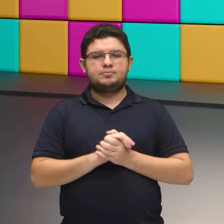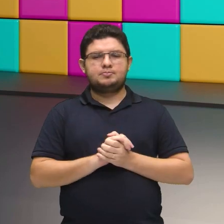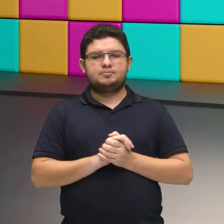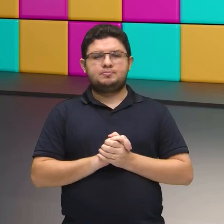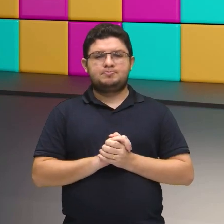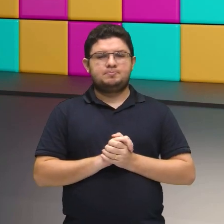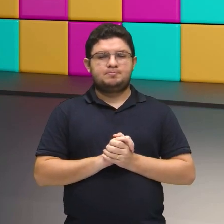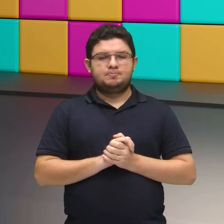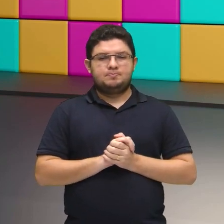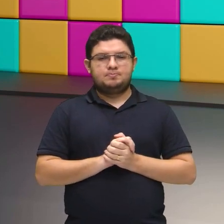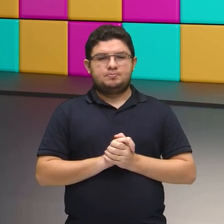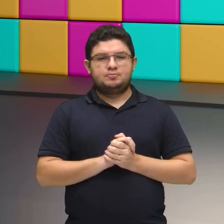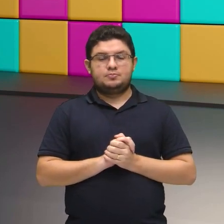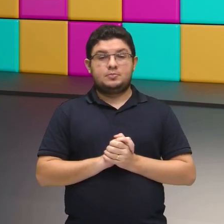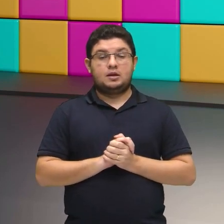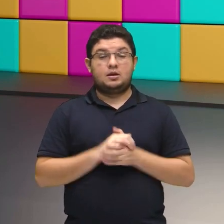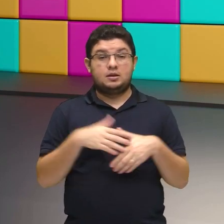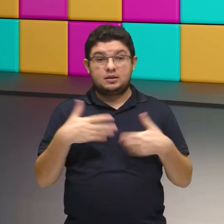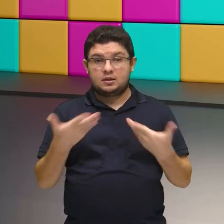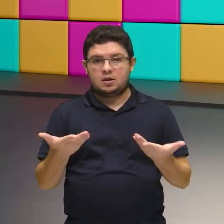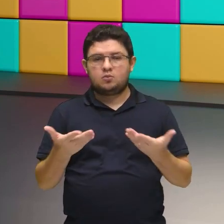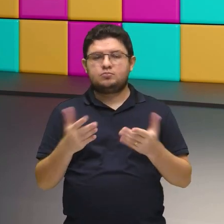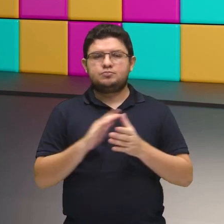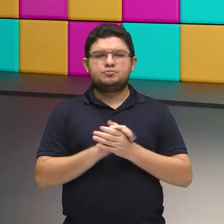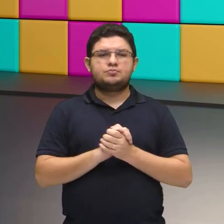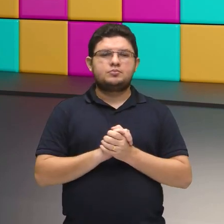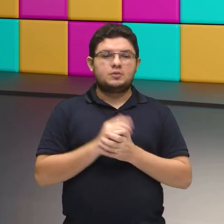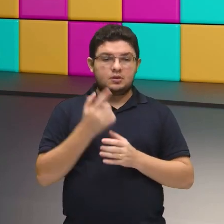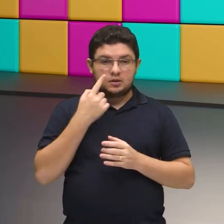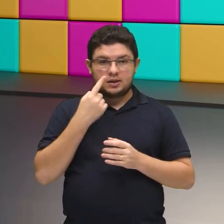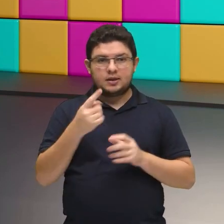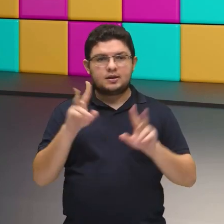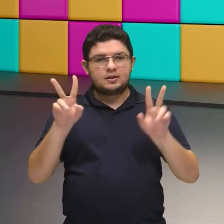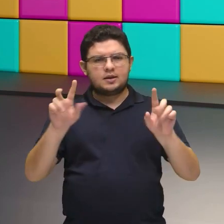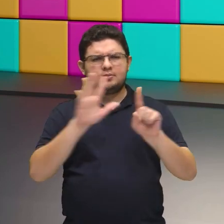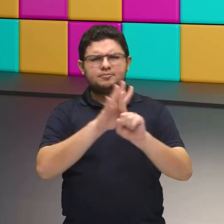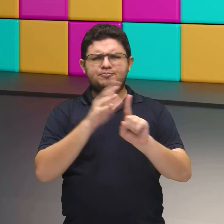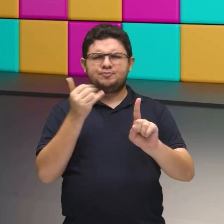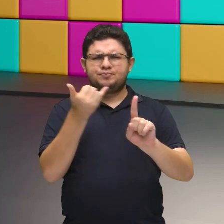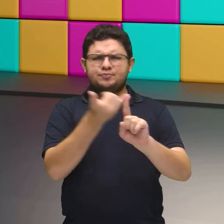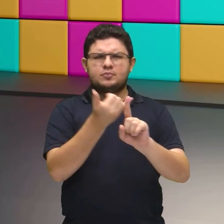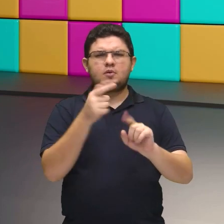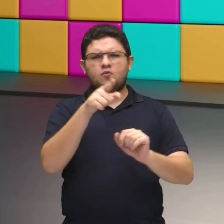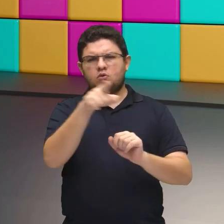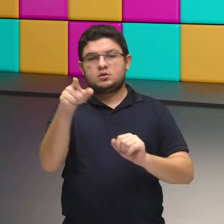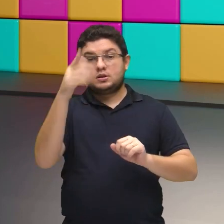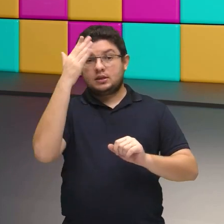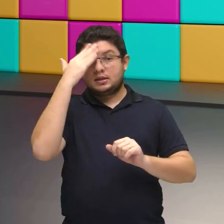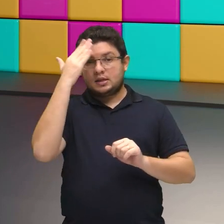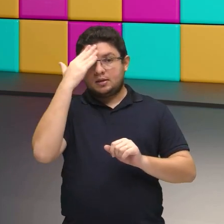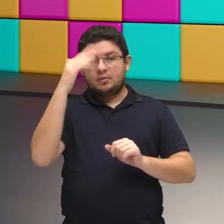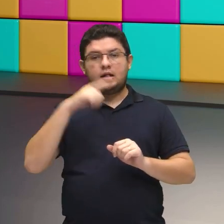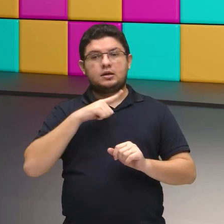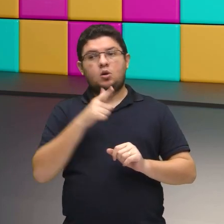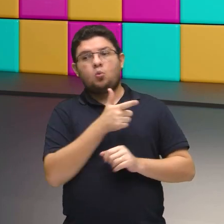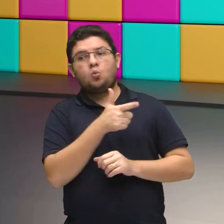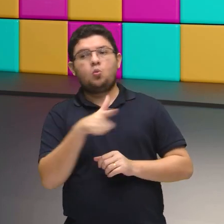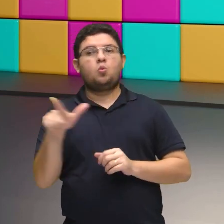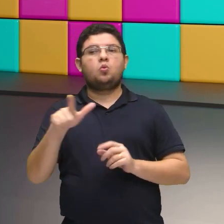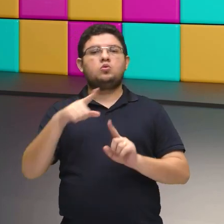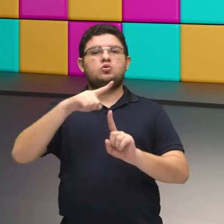nessa expectativa de cyberbullying, você sabe se tem outras formas de